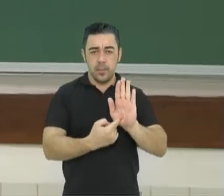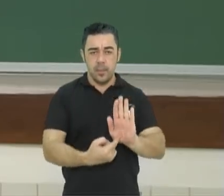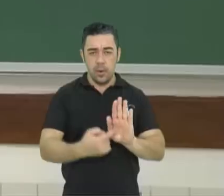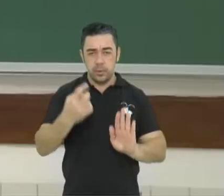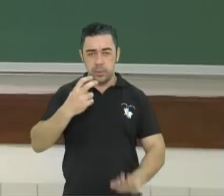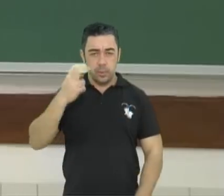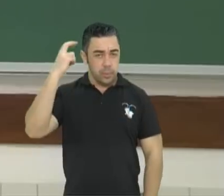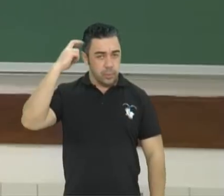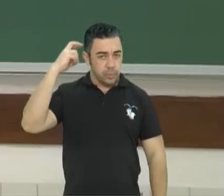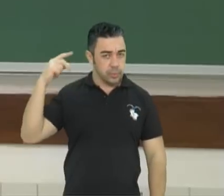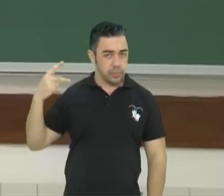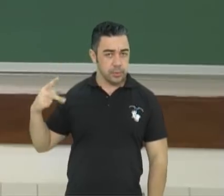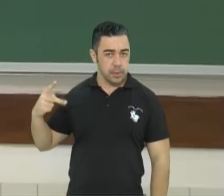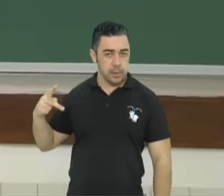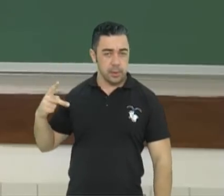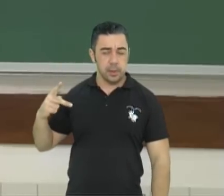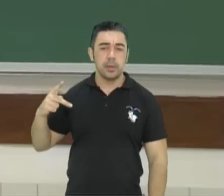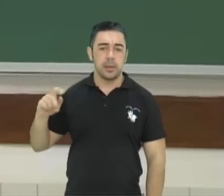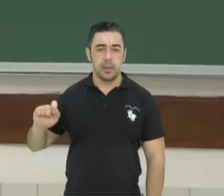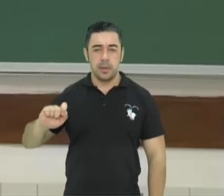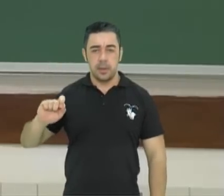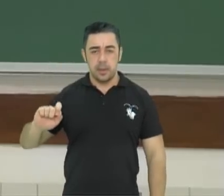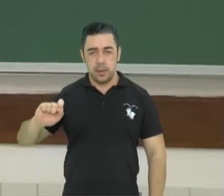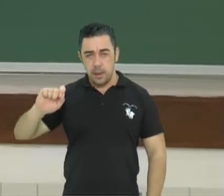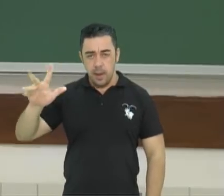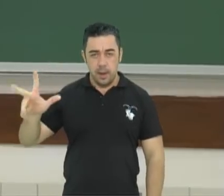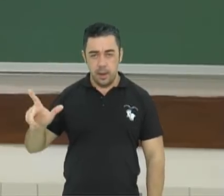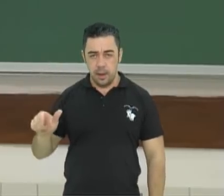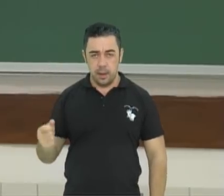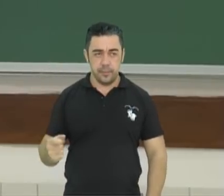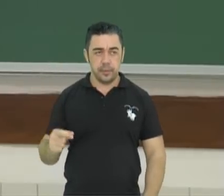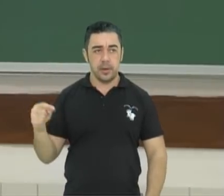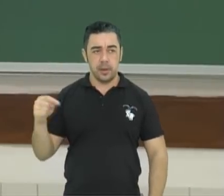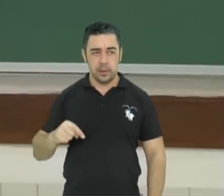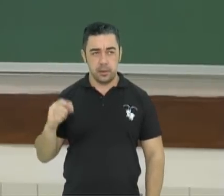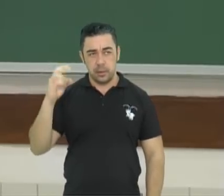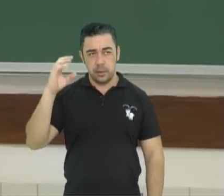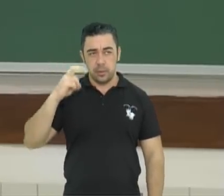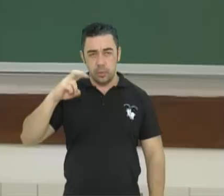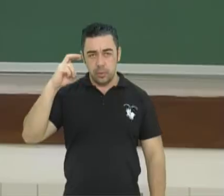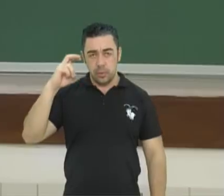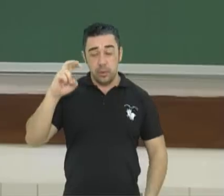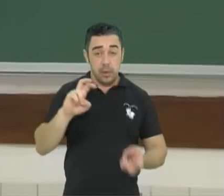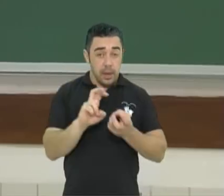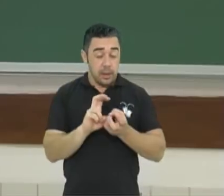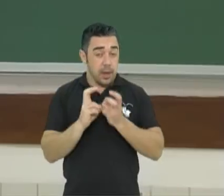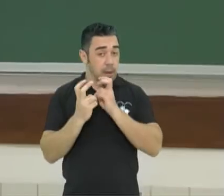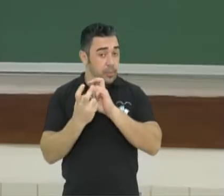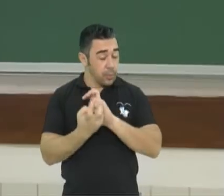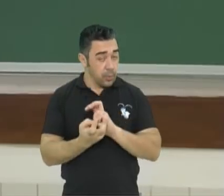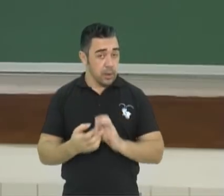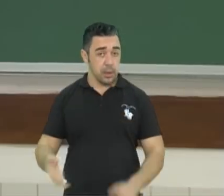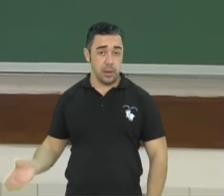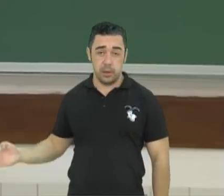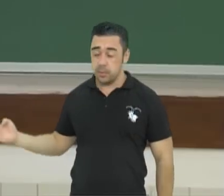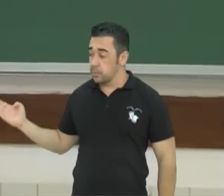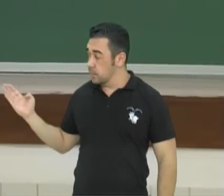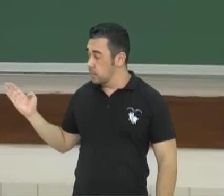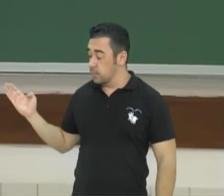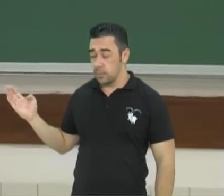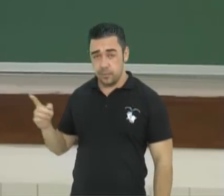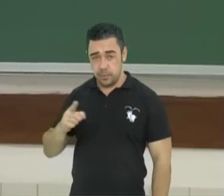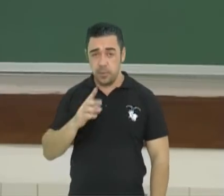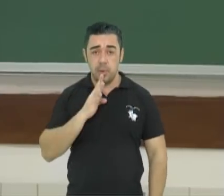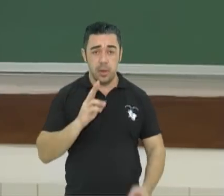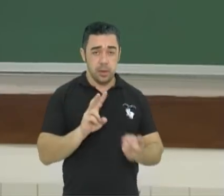da África para a cultura brasileira. Então, aqui eu trago o jongo para vocês. A capoeira, que muitos de vocês conhecem,